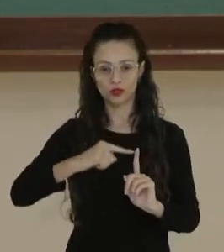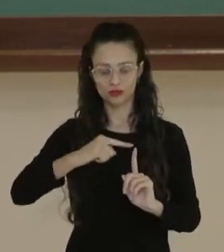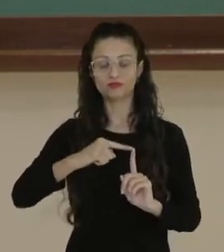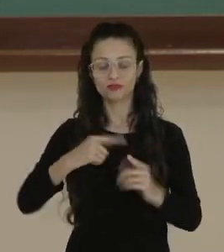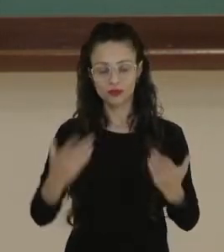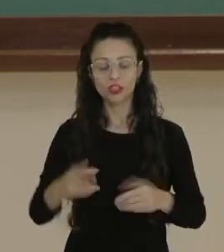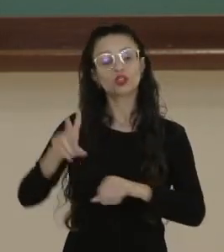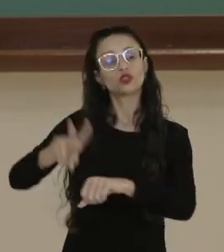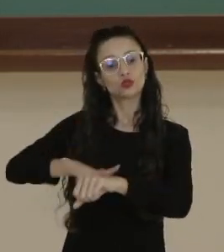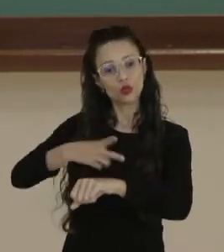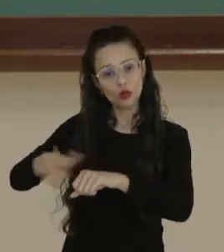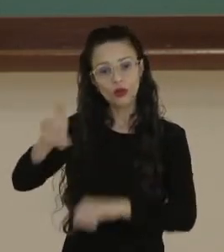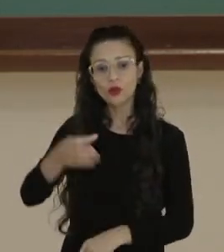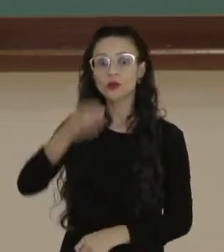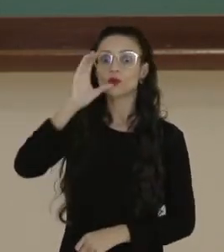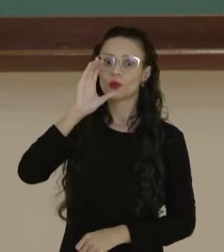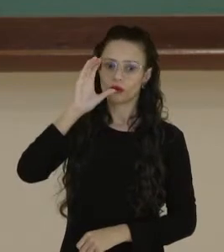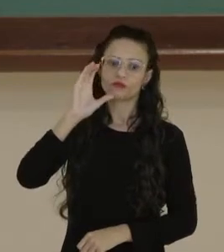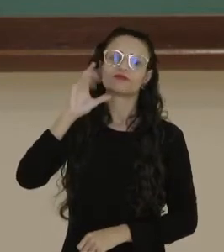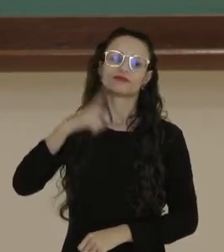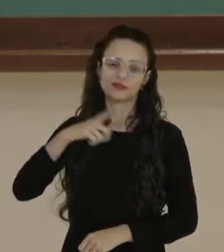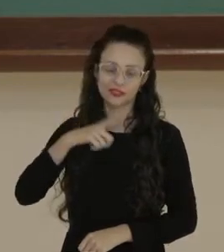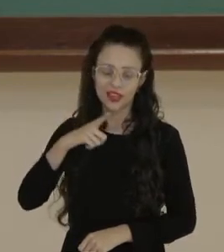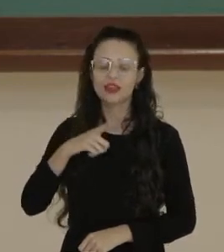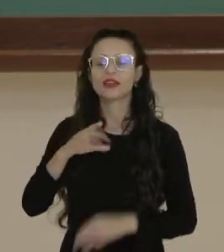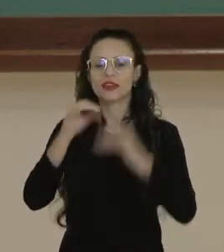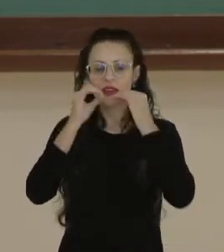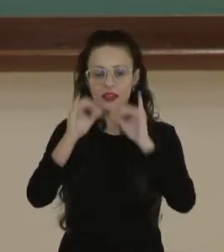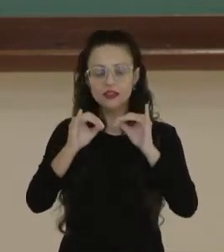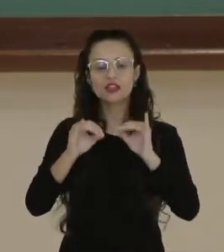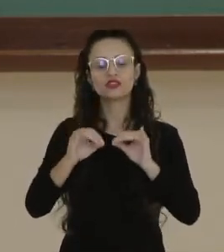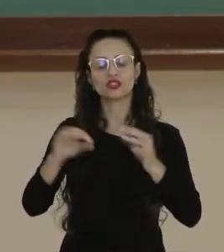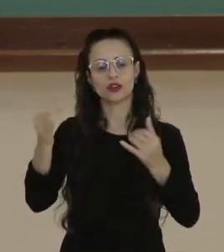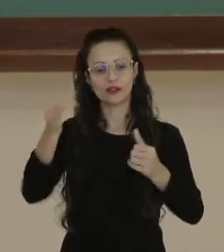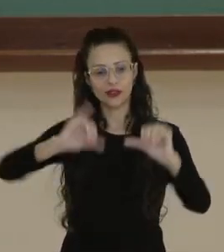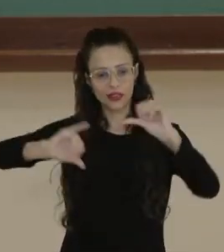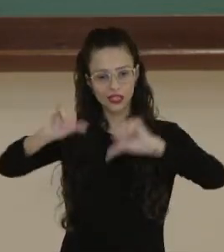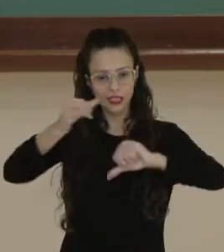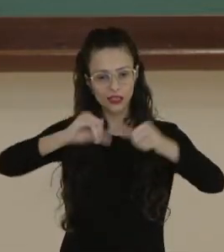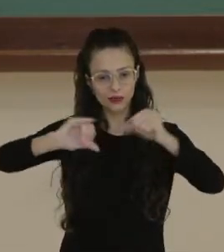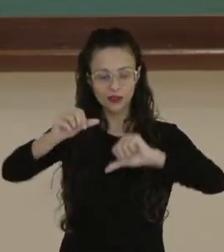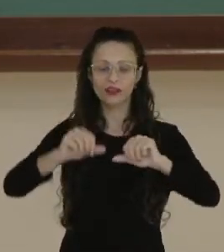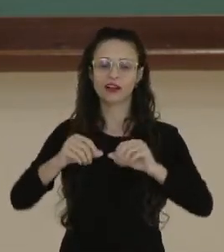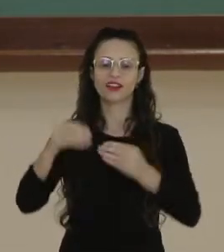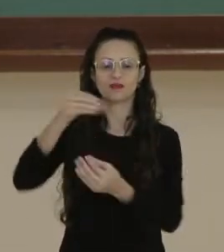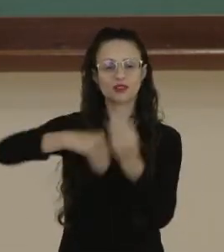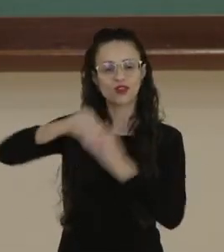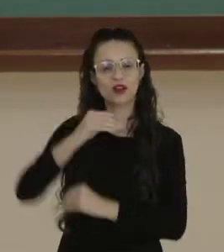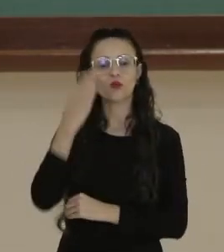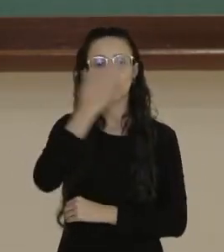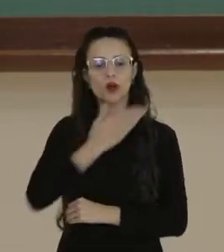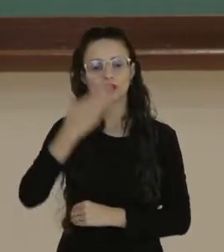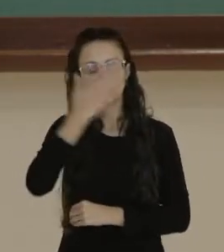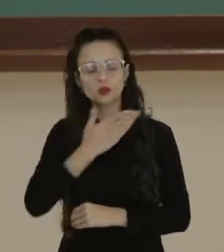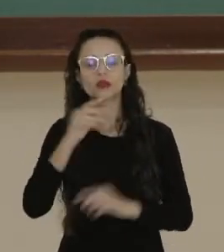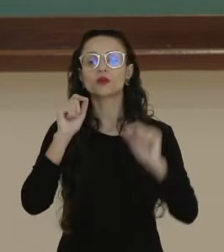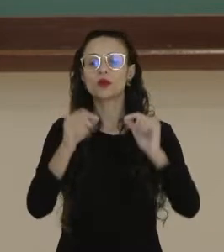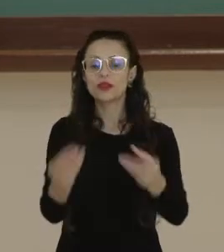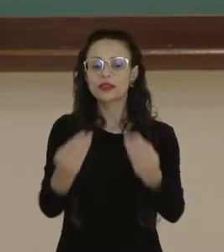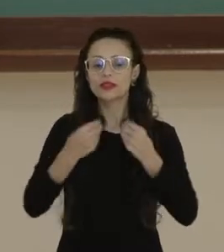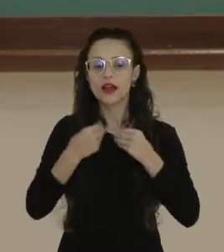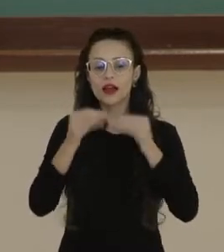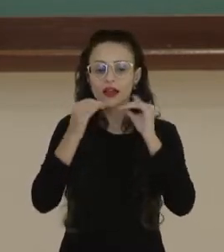E o achocolatado tem uma energia potencial química aí, né, associada principalmente à questão do açúcar, ele acaba sendo uma energia que